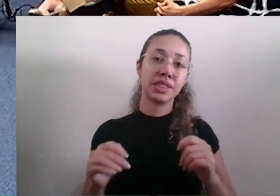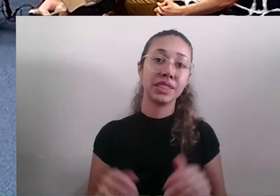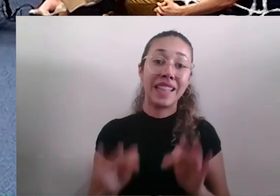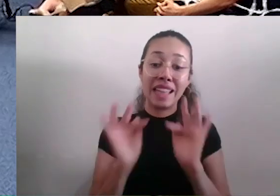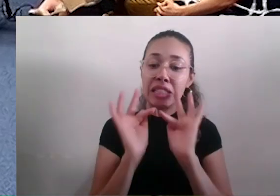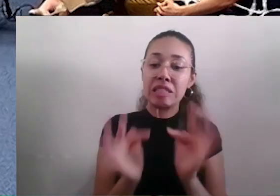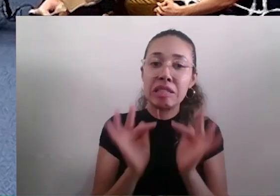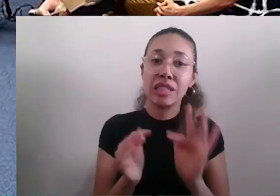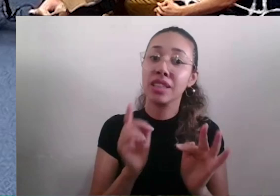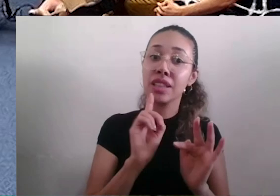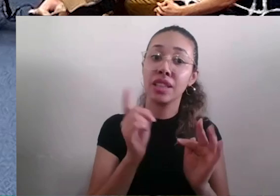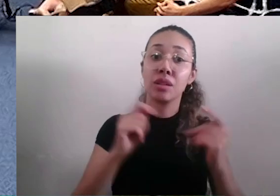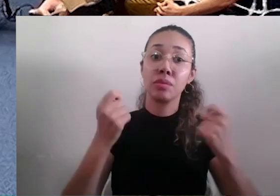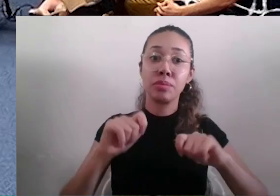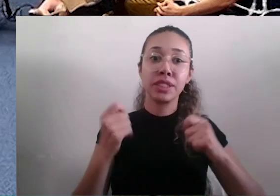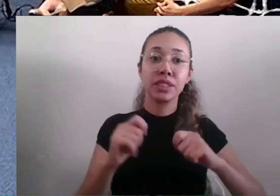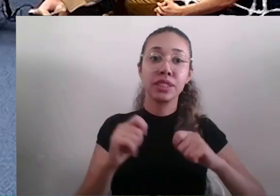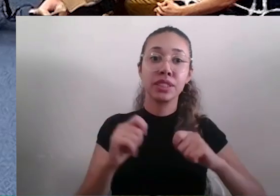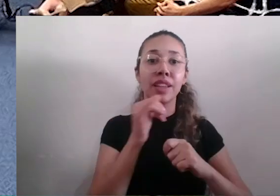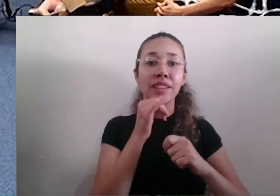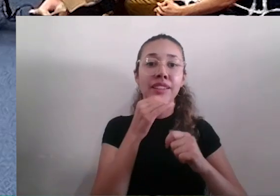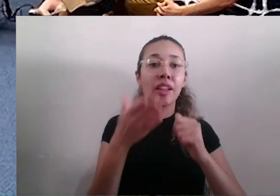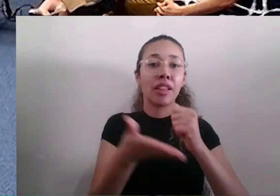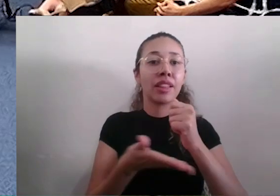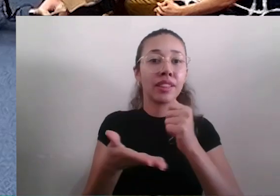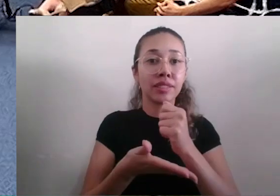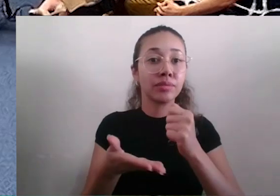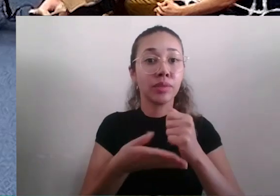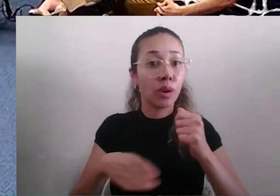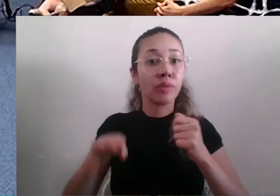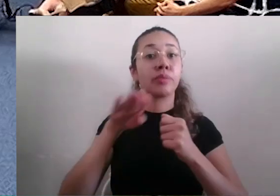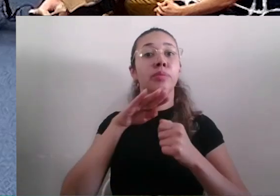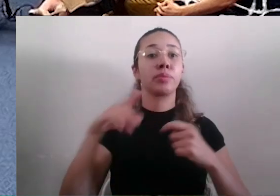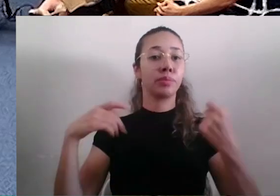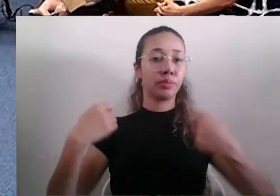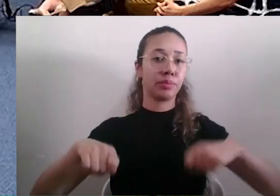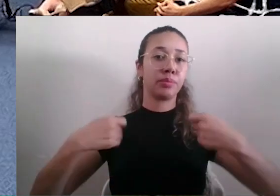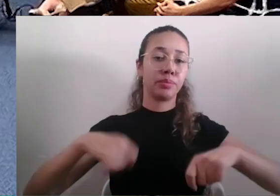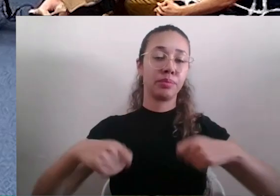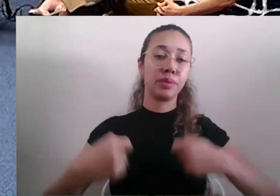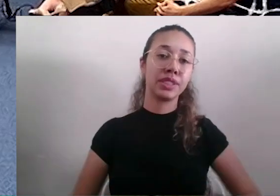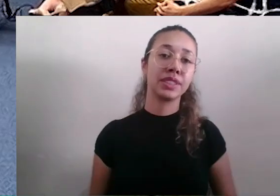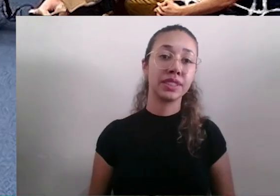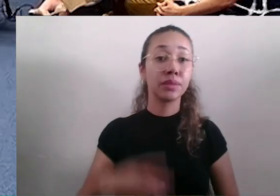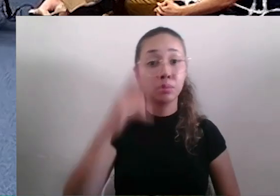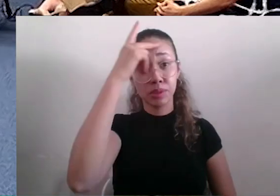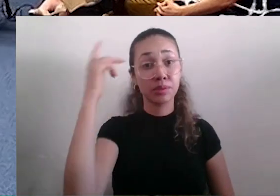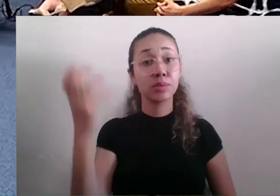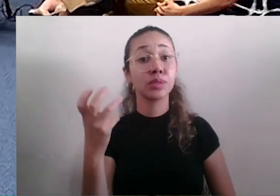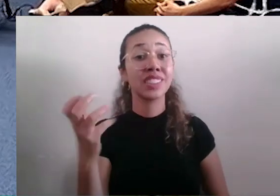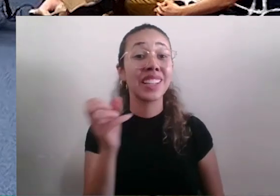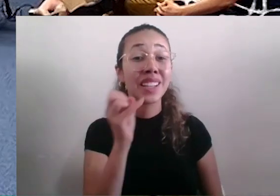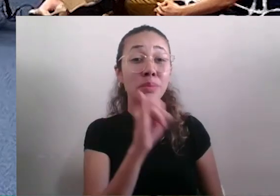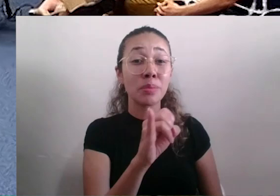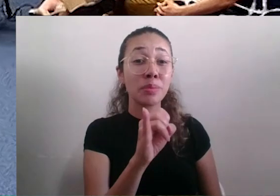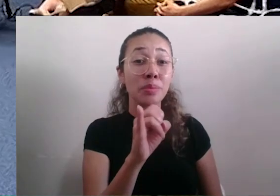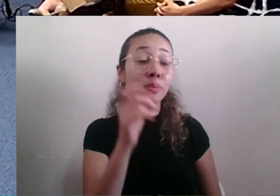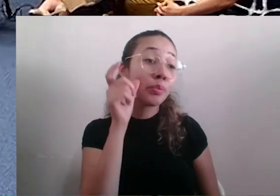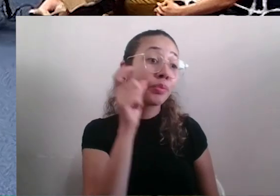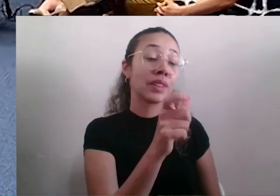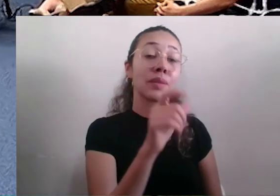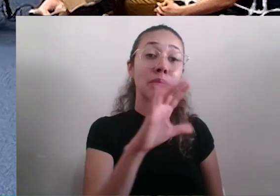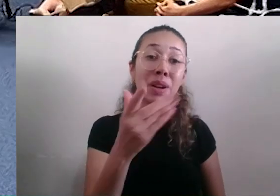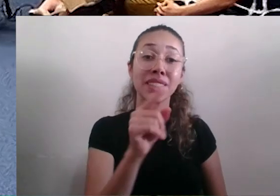superficialidade as pessoas estão interessadas em se aprofundar tão interessadas aem entender mas se vocês continuarem falando do jeito que vocês falam a